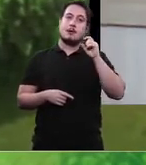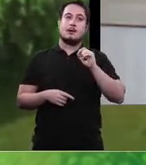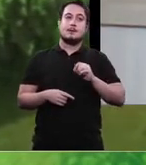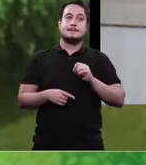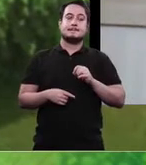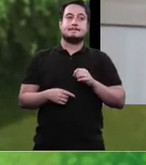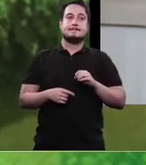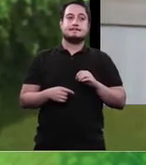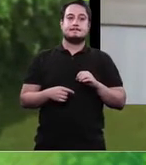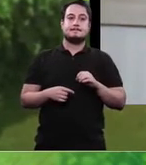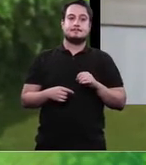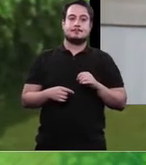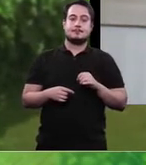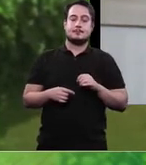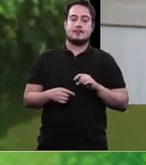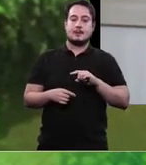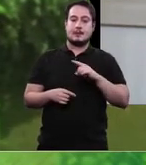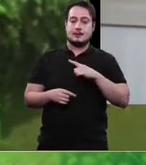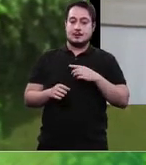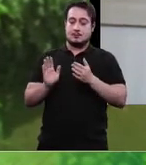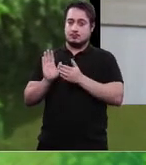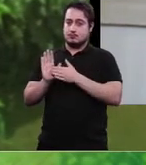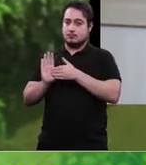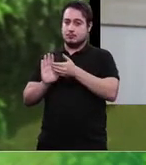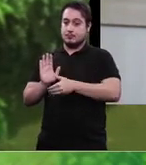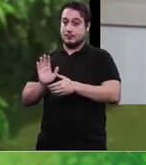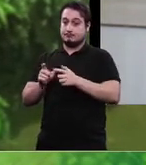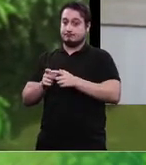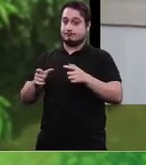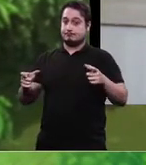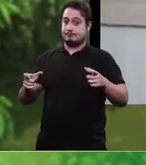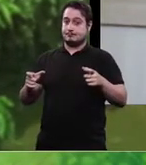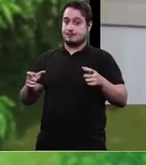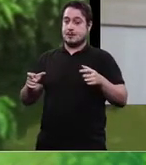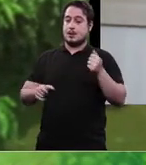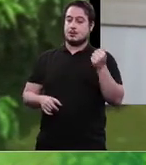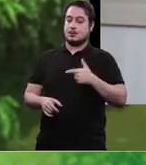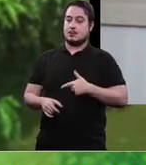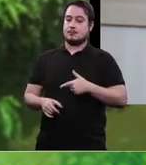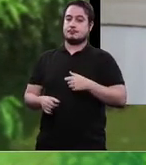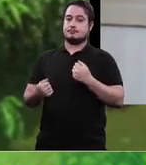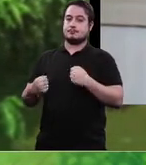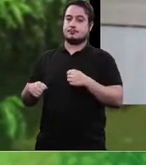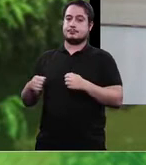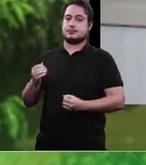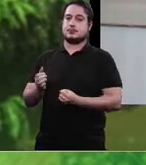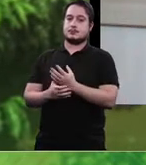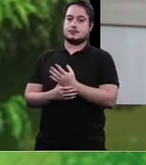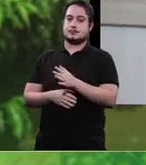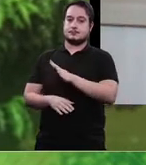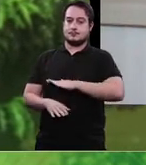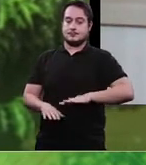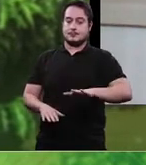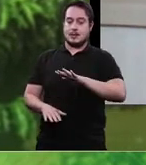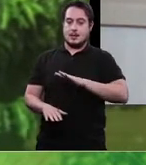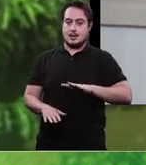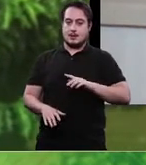ser ter um propósito maior do que necessariamente criarmos um ambiente de